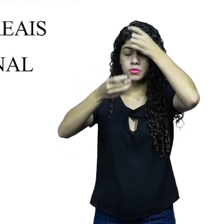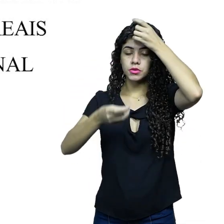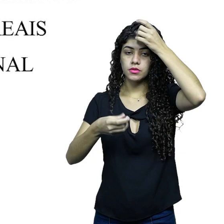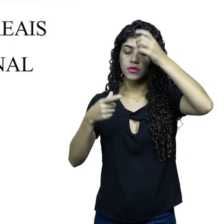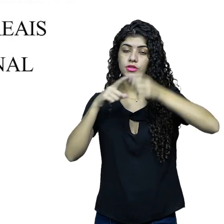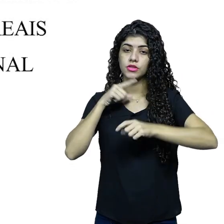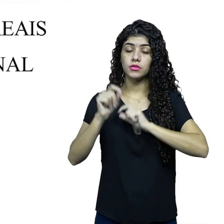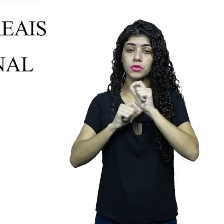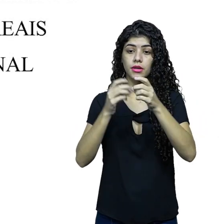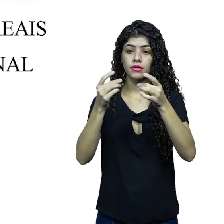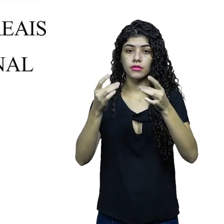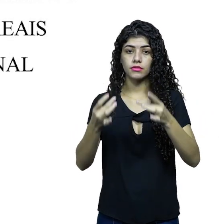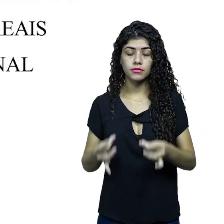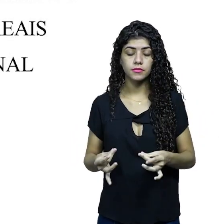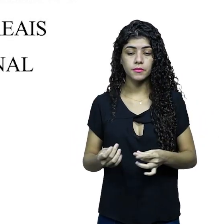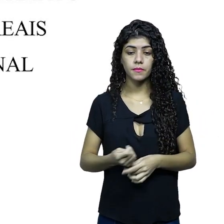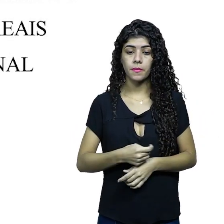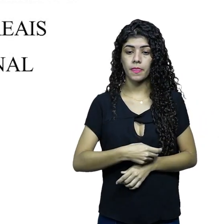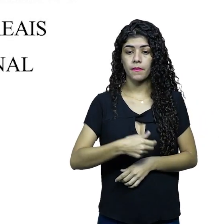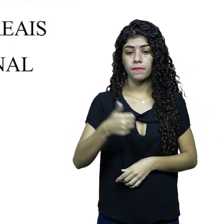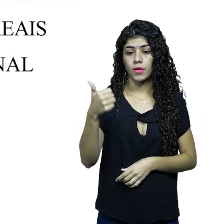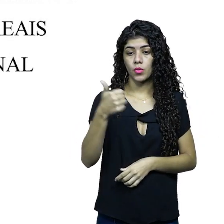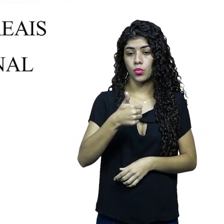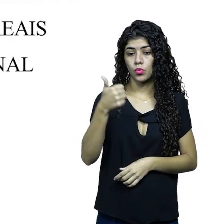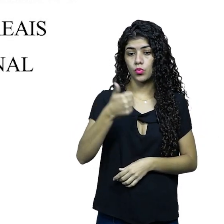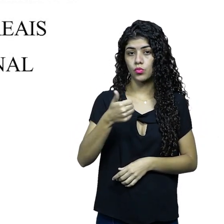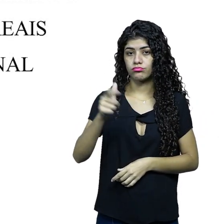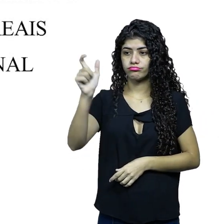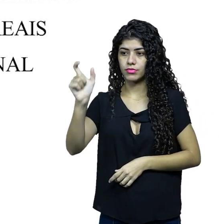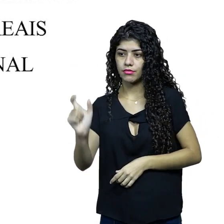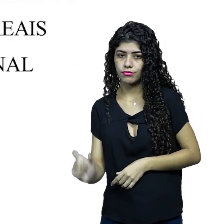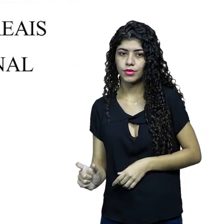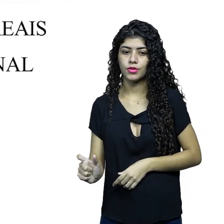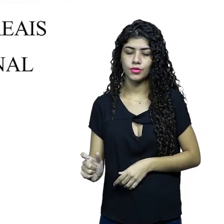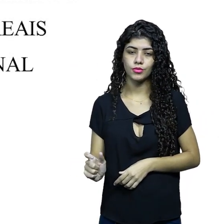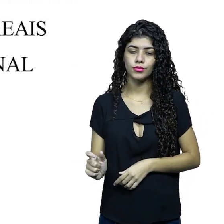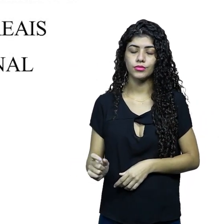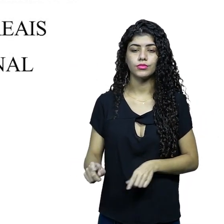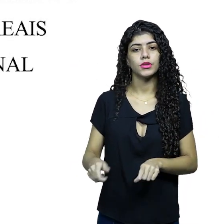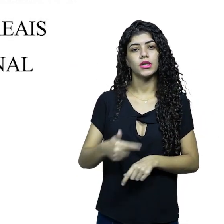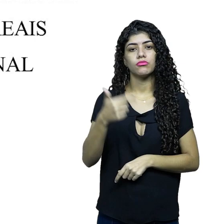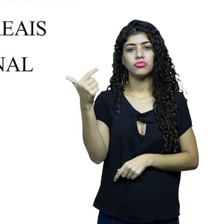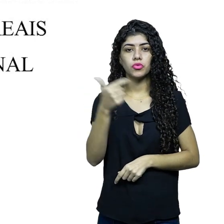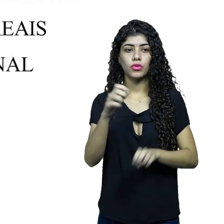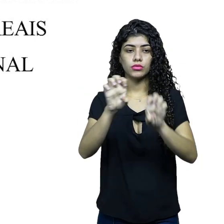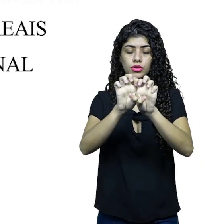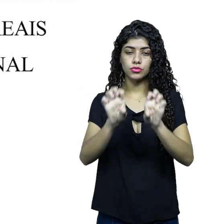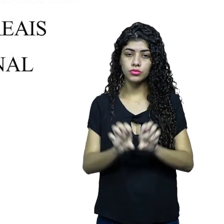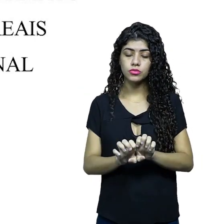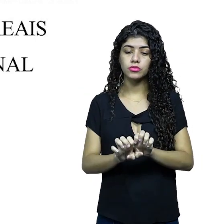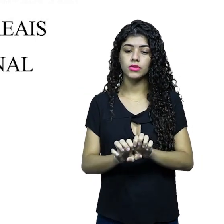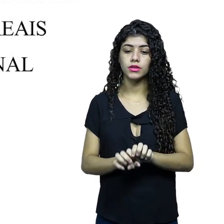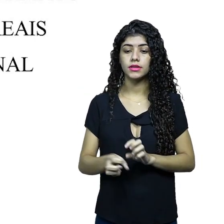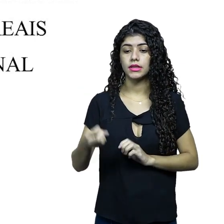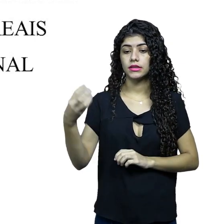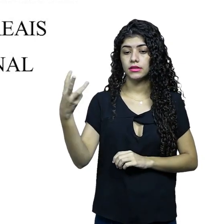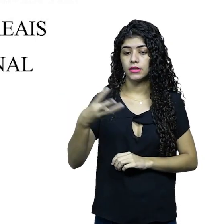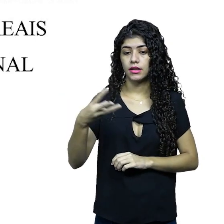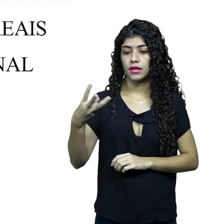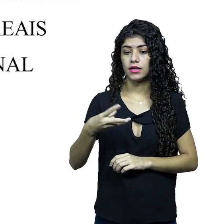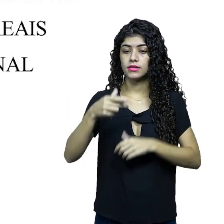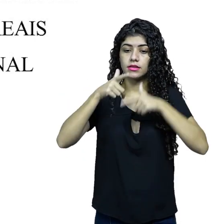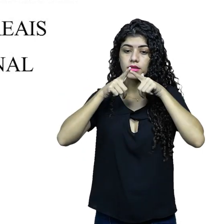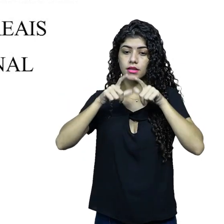criativos do formato, nós temos que descrever 1. O perfil dos personagens. 2. A estrutura